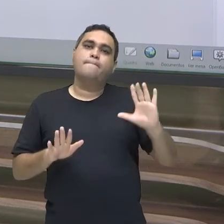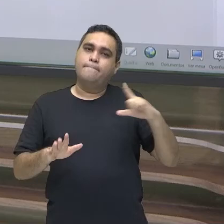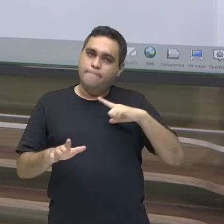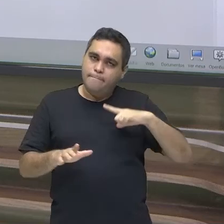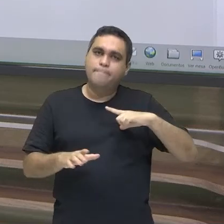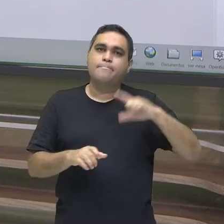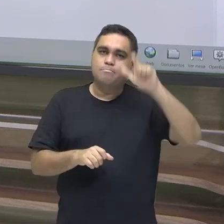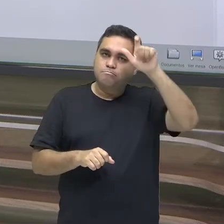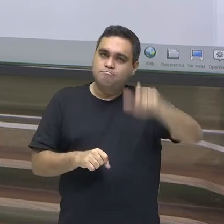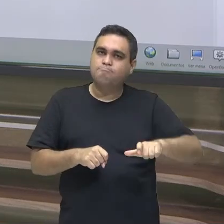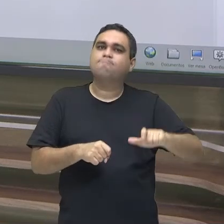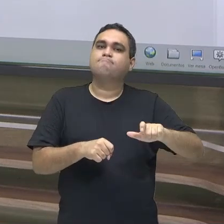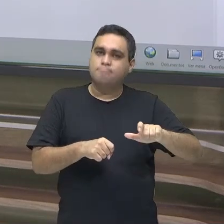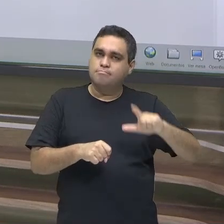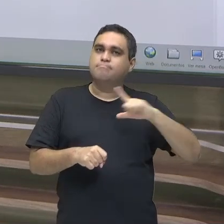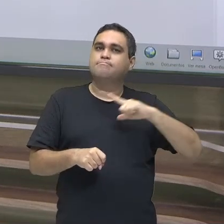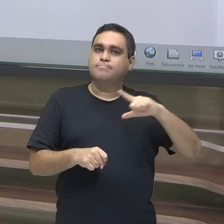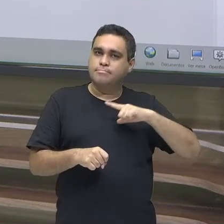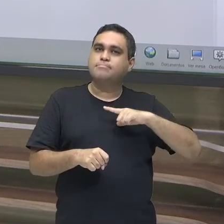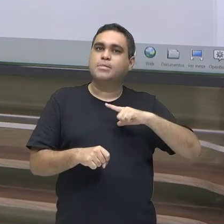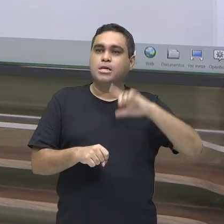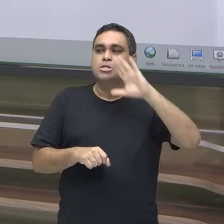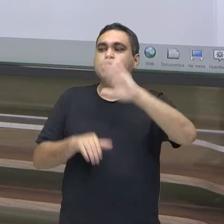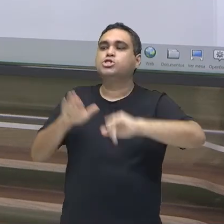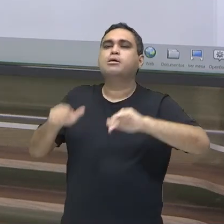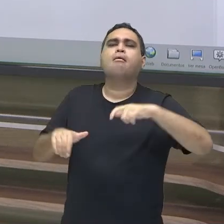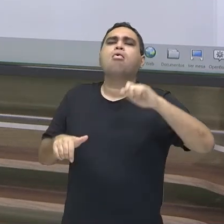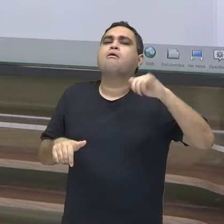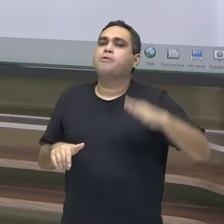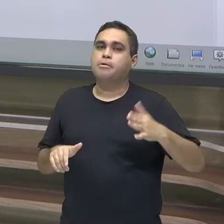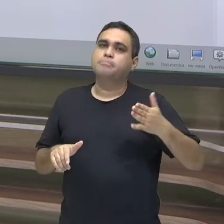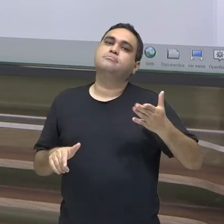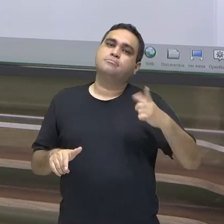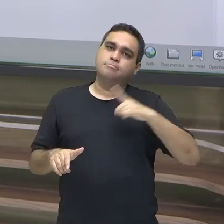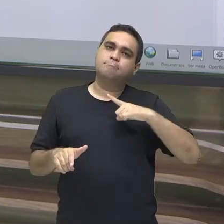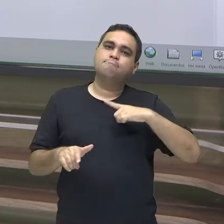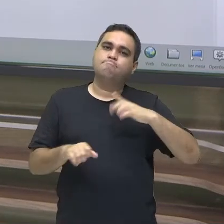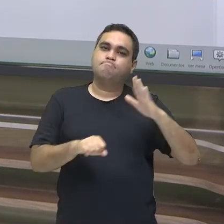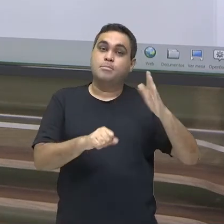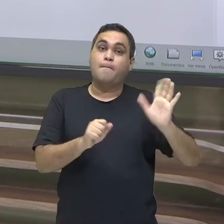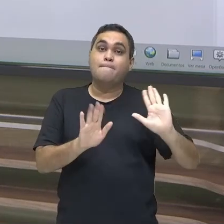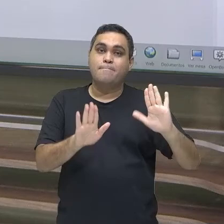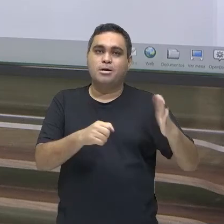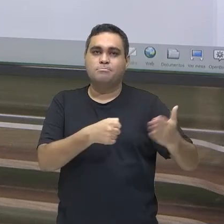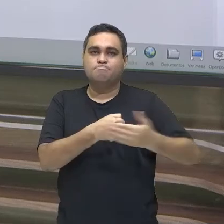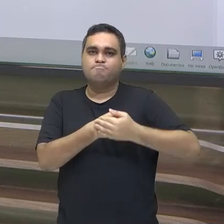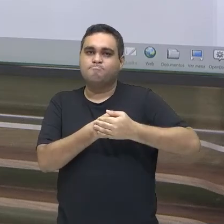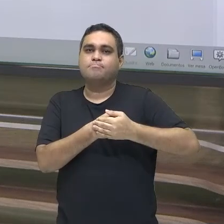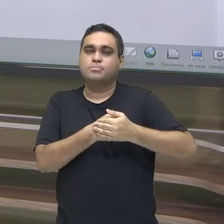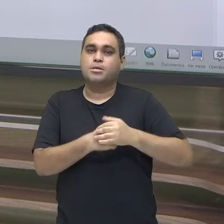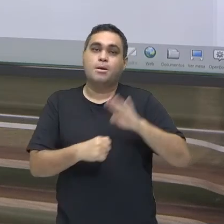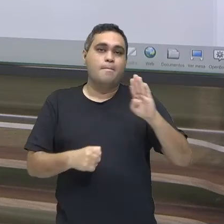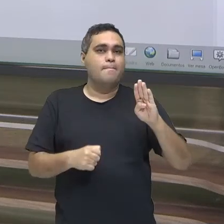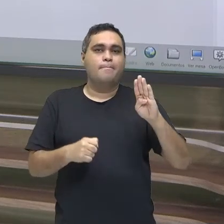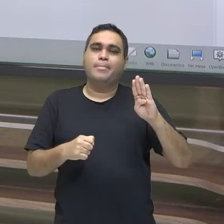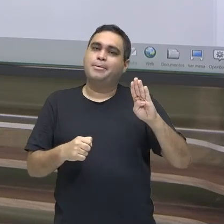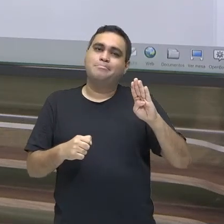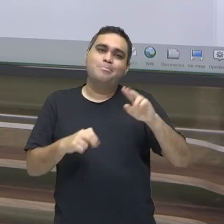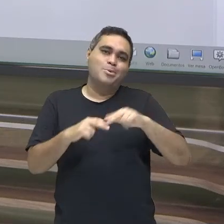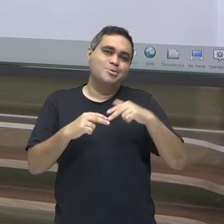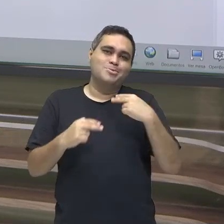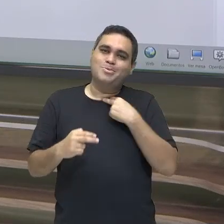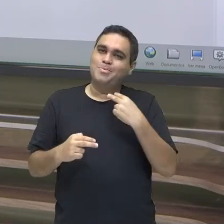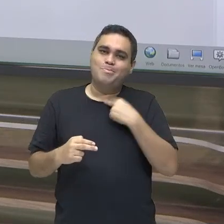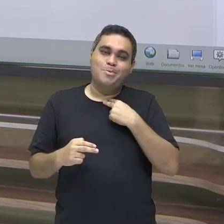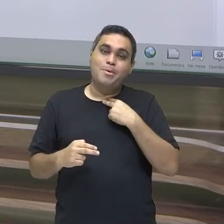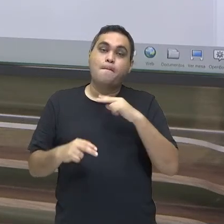existe sujeito praticando essa ação de chamar. Portanto, também não pode ser a letra B. Por quê, professora? Porque eu preciso